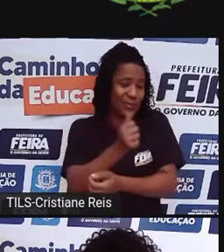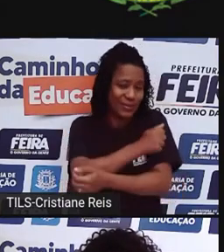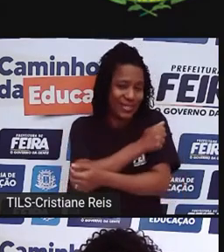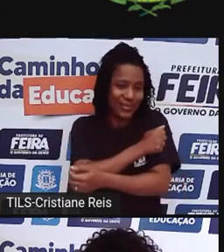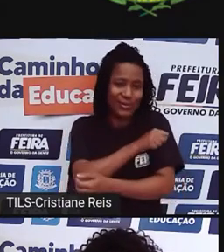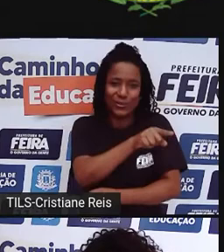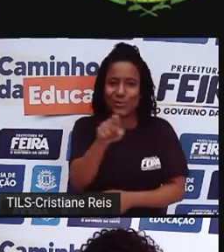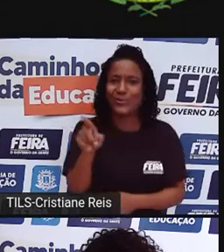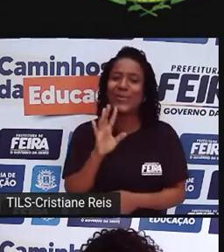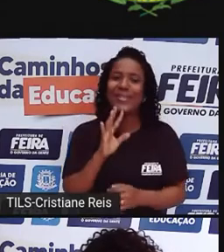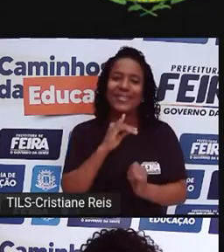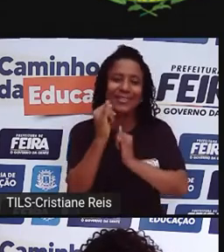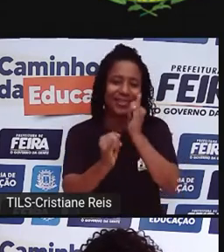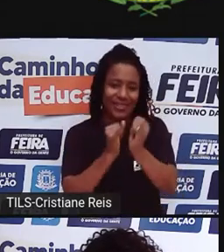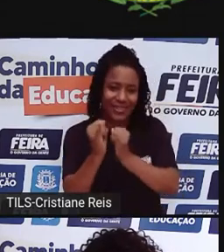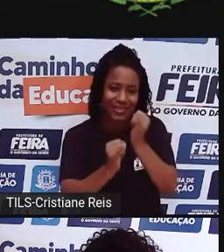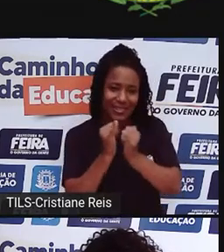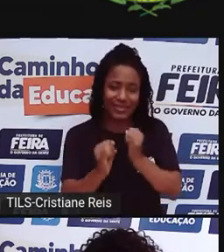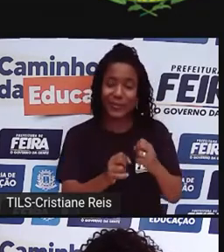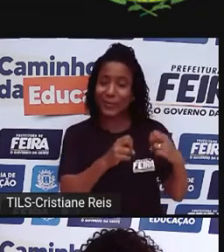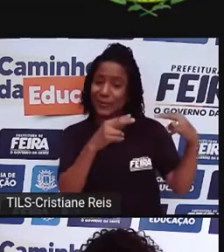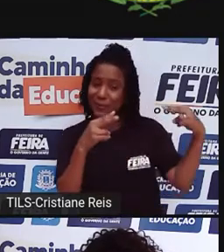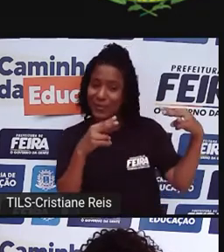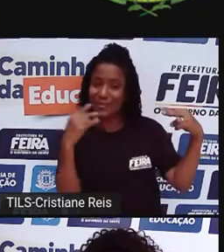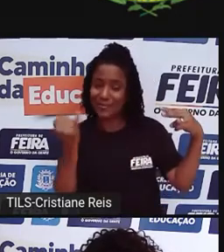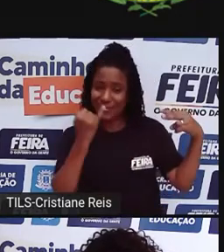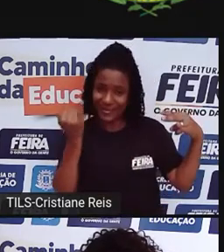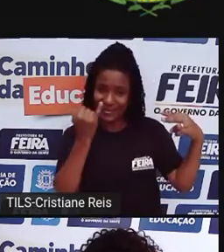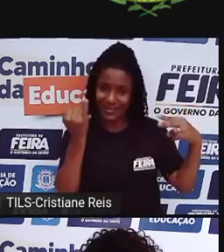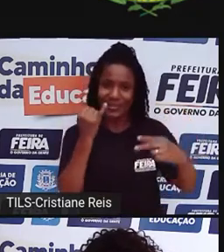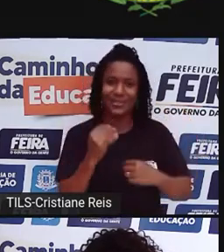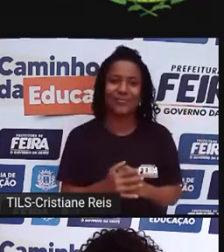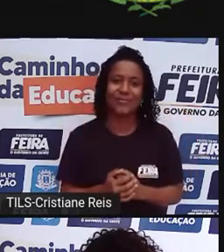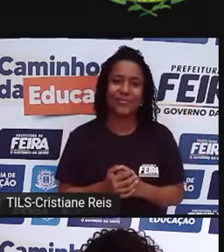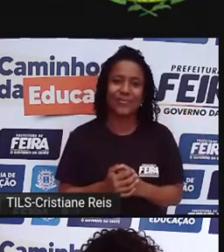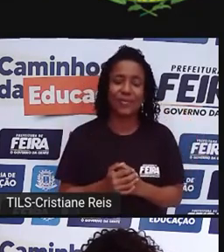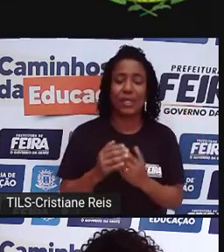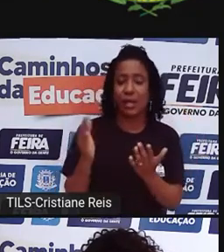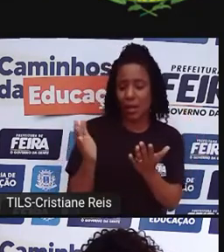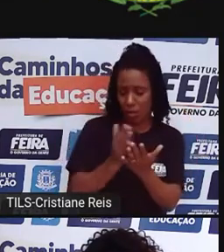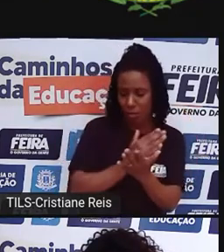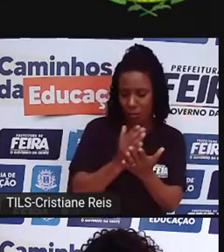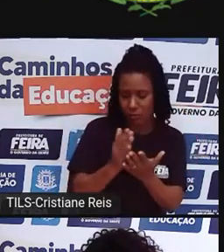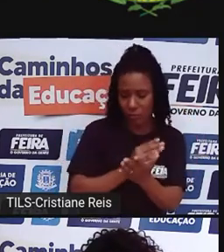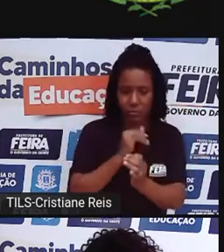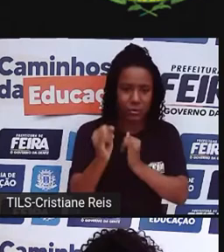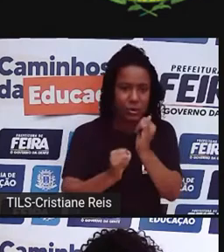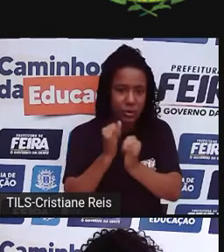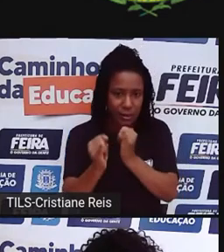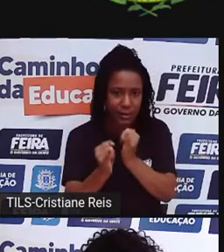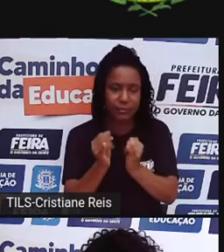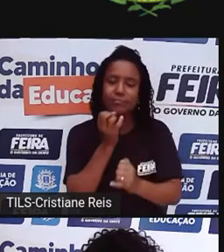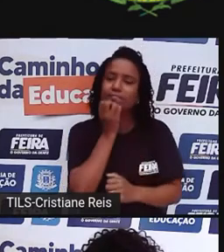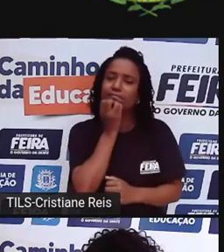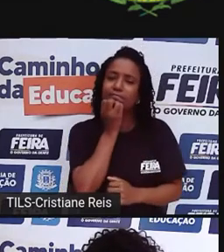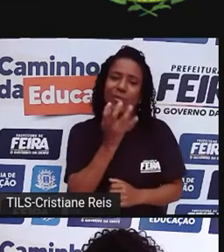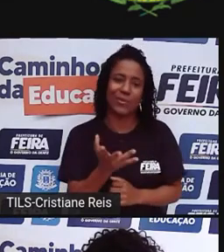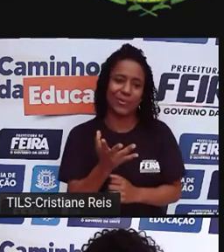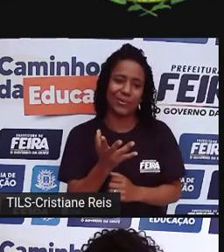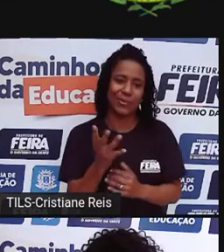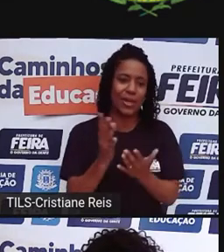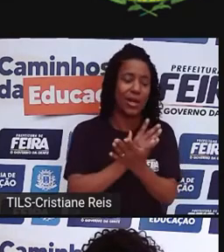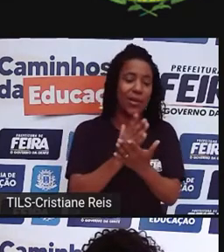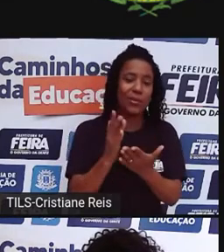faz parte do nosso dia a dia. A internet tem muitas faces, algumas são boas e algumas são ruins, né? No que diz respeito ao